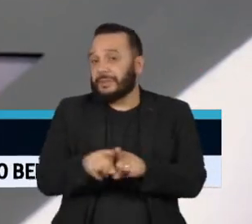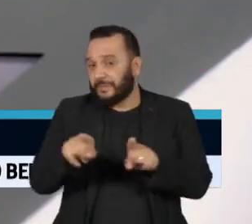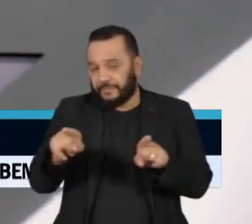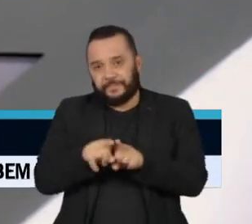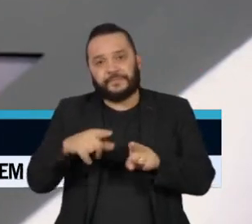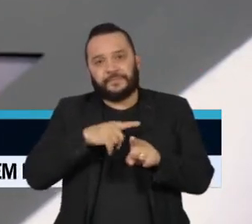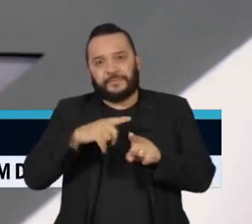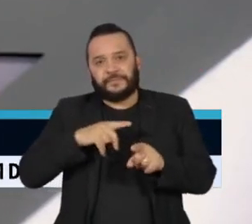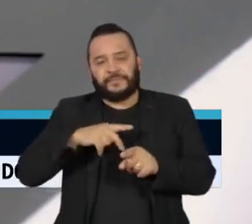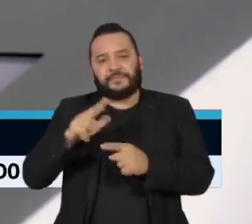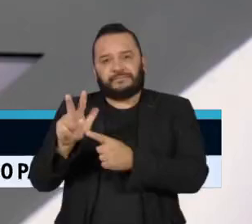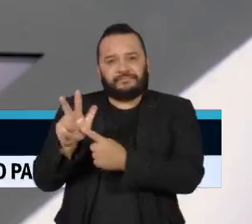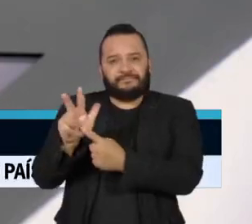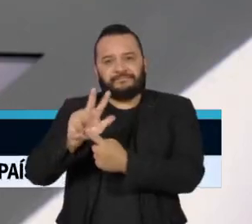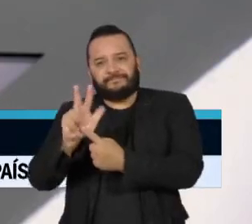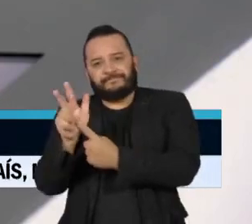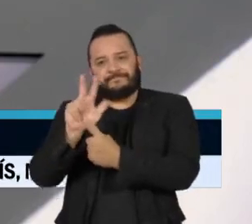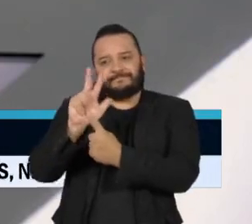gerar 177